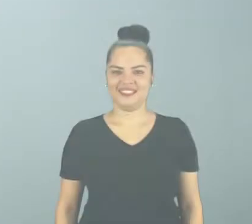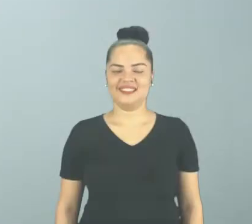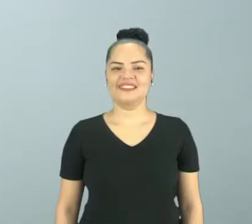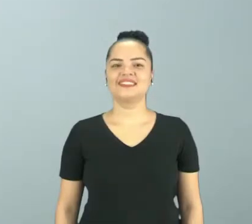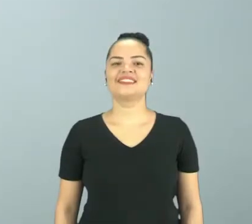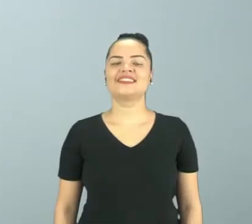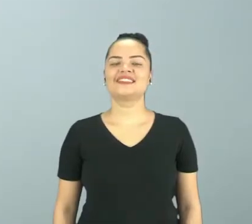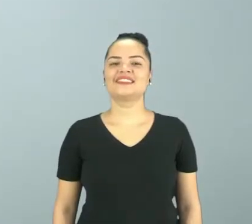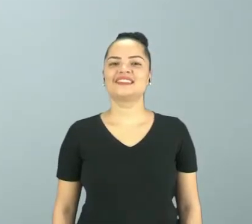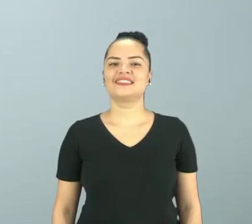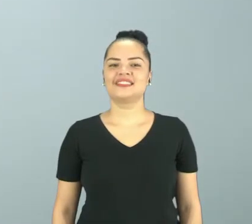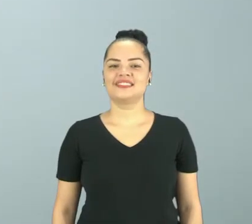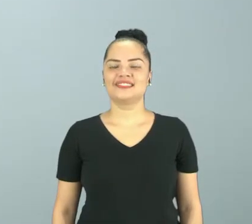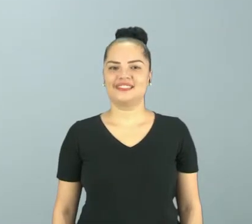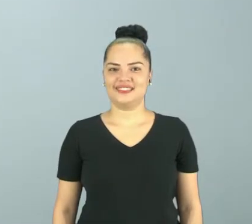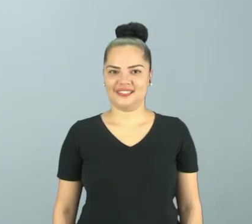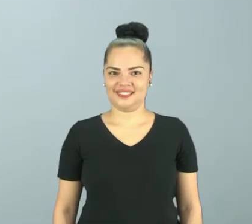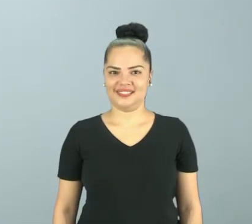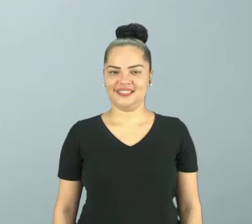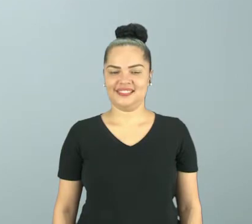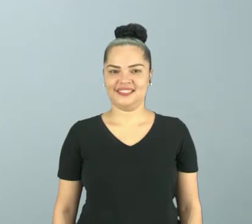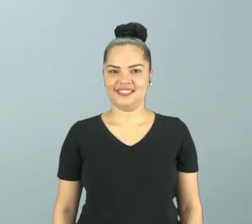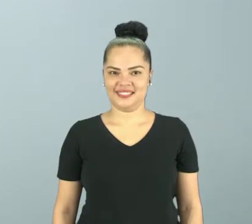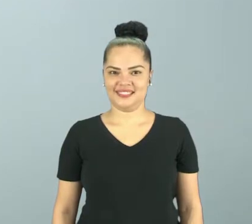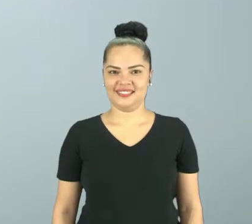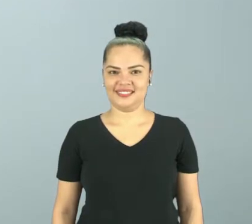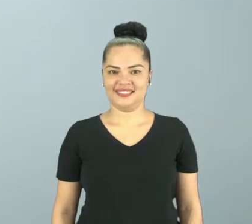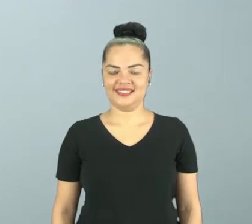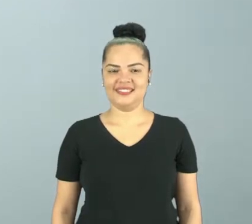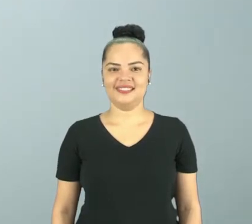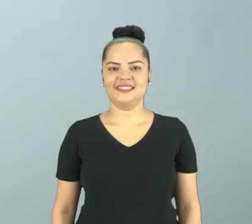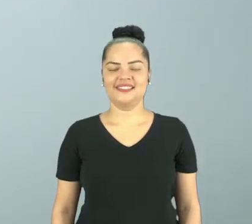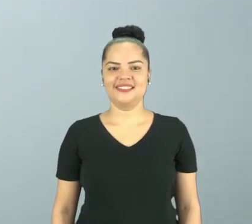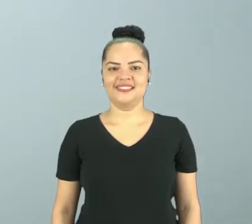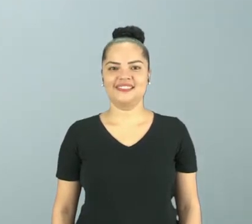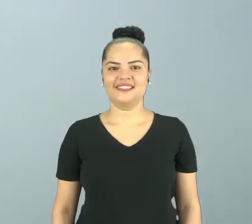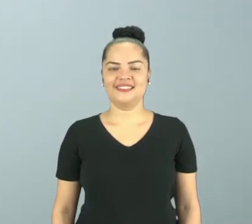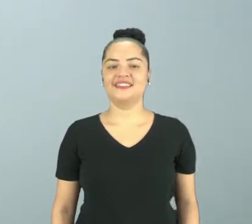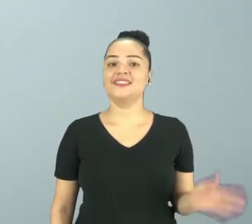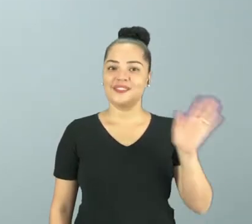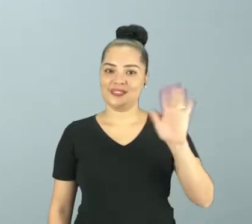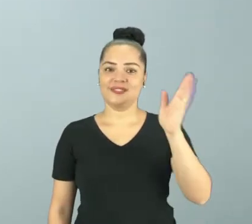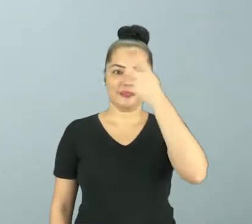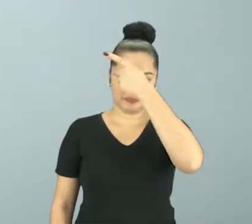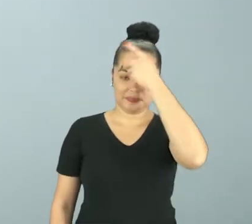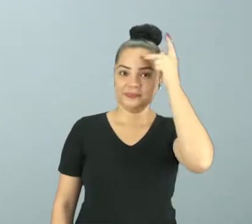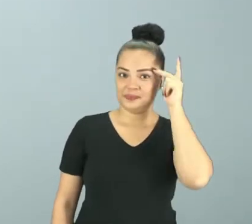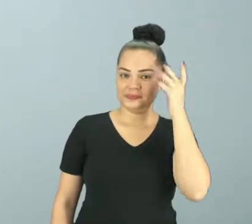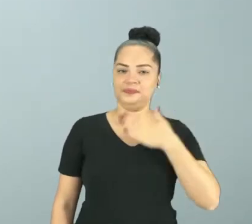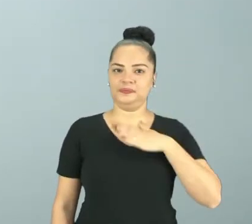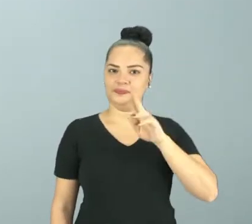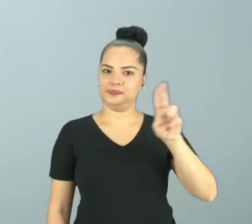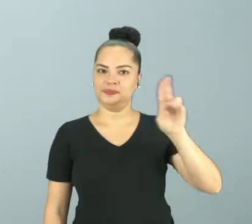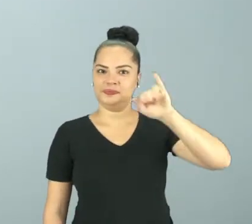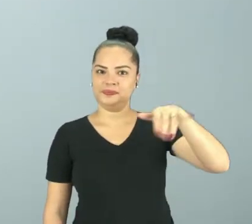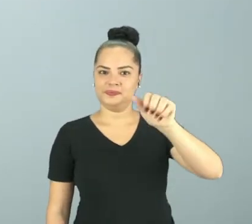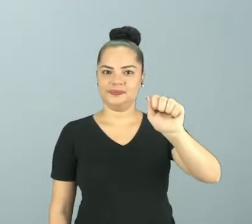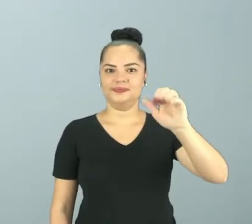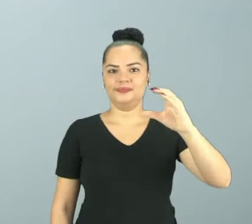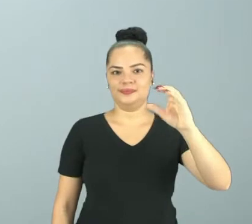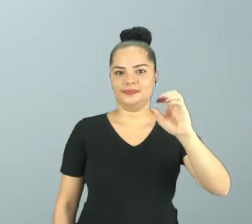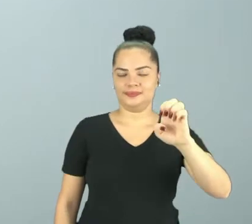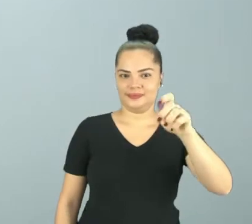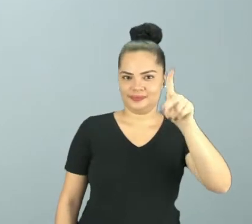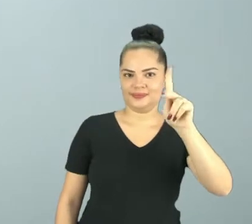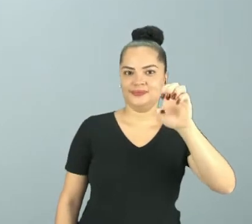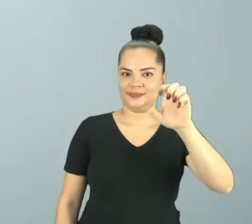Hello guys, my name is Jaqueline and welcome back to our English classes. Olá pessoal, meu nome é Jaqueline e sejam